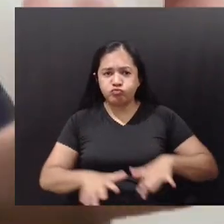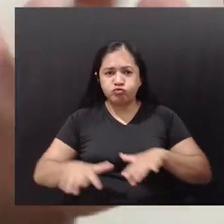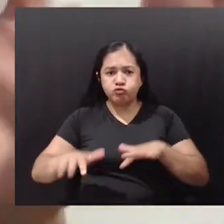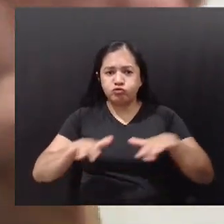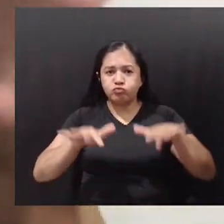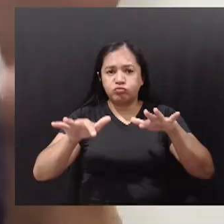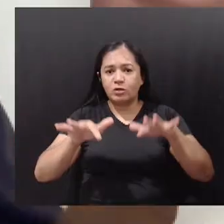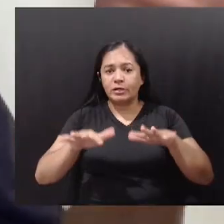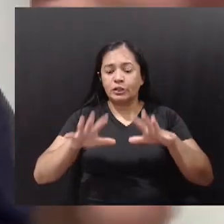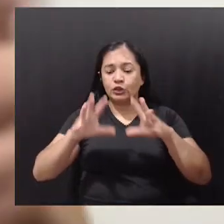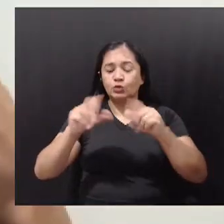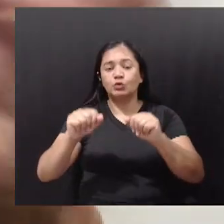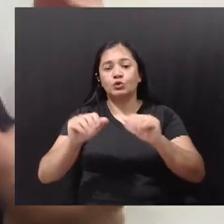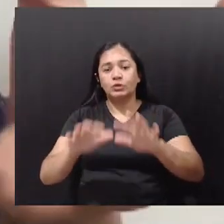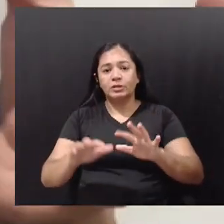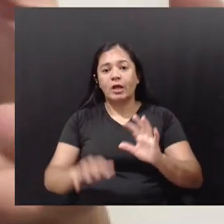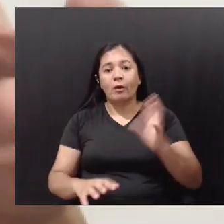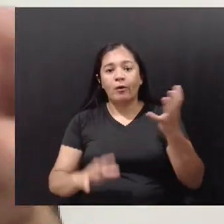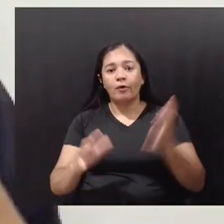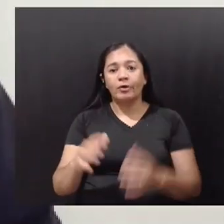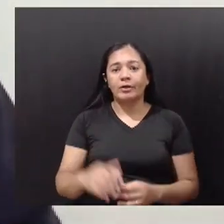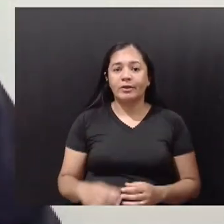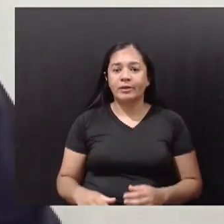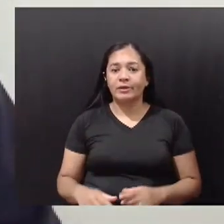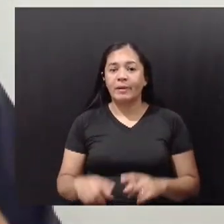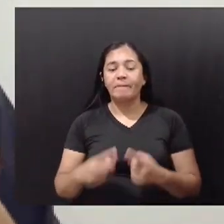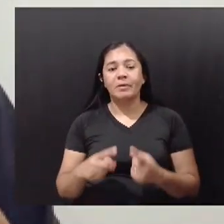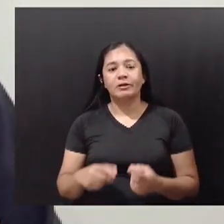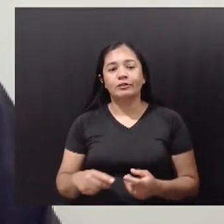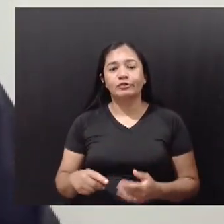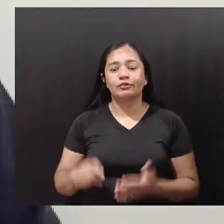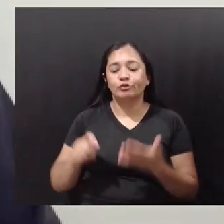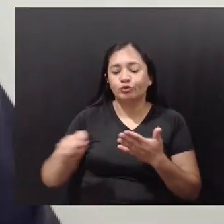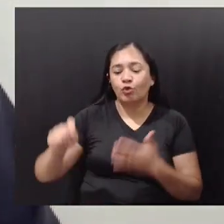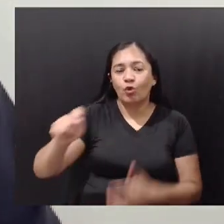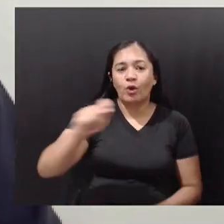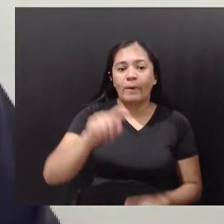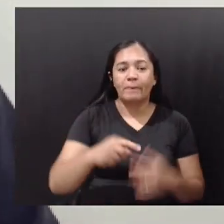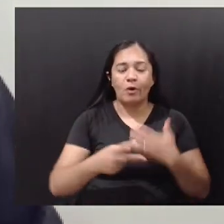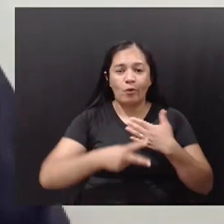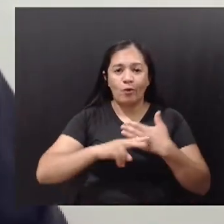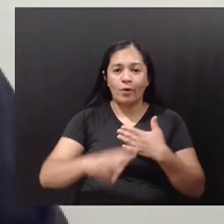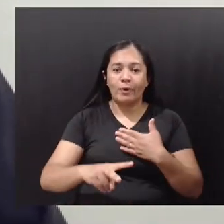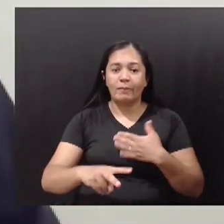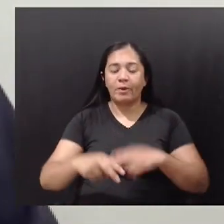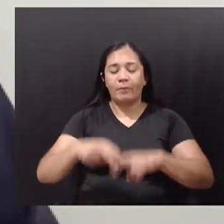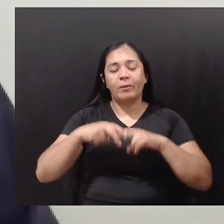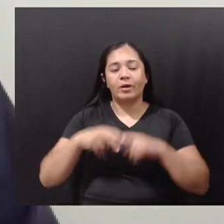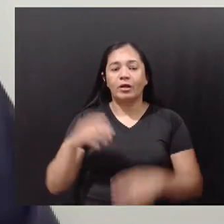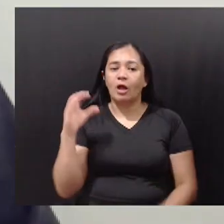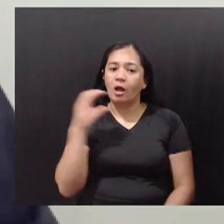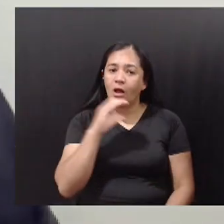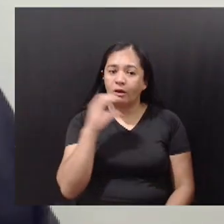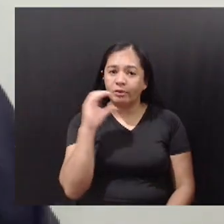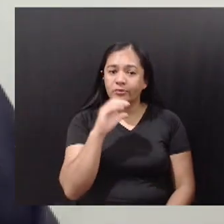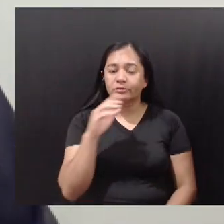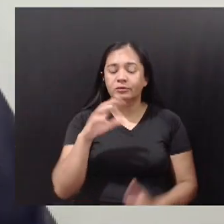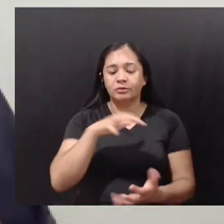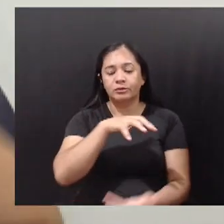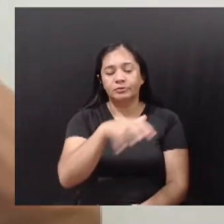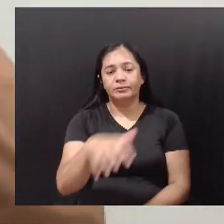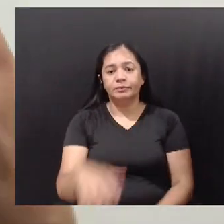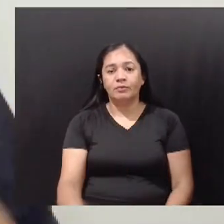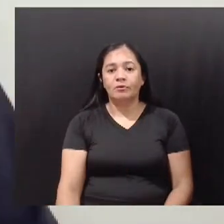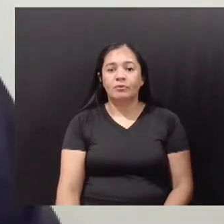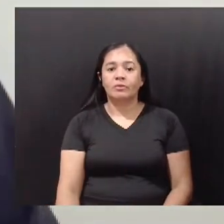acontece mais no meio do continente, mas é um impacto que vem do aquecimento global que a gente mesmo está generando. Então, é muito